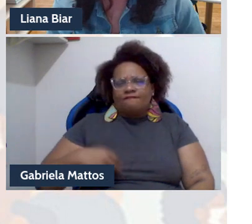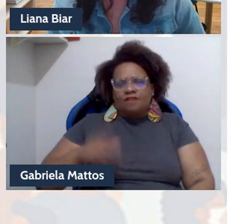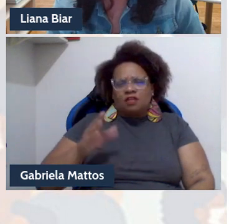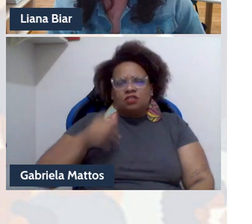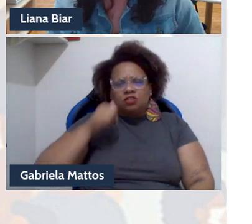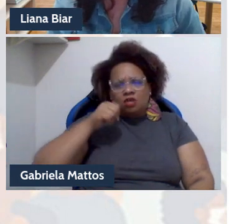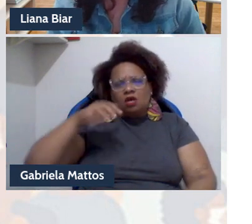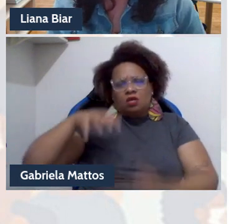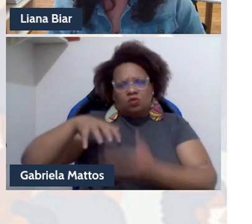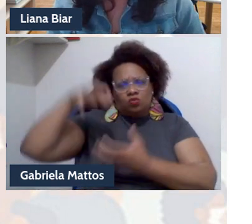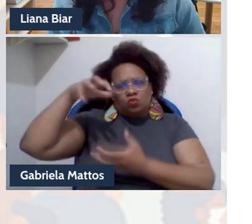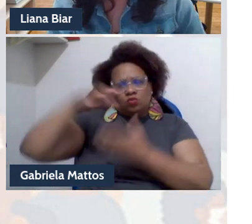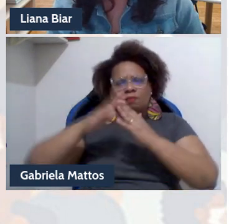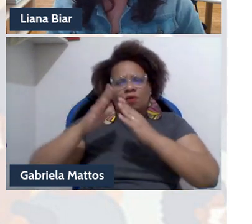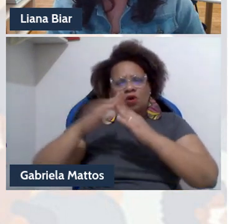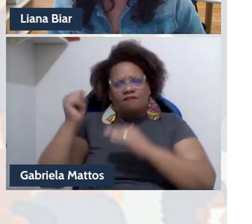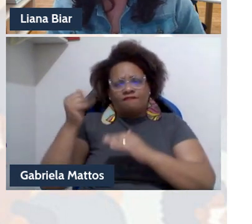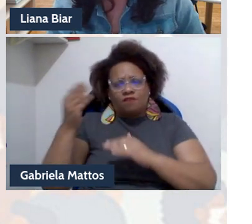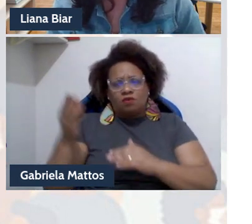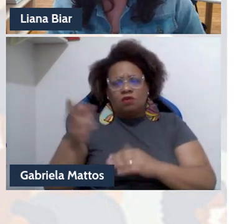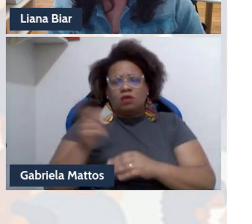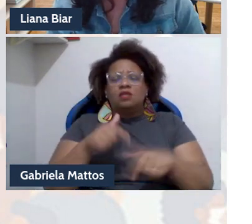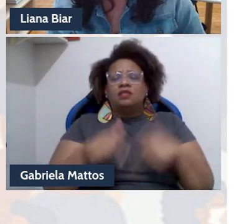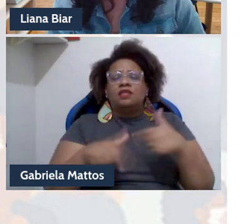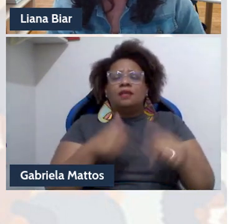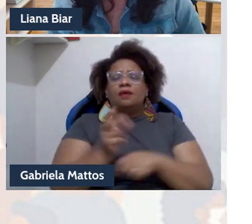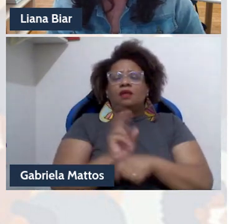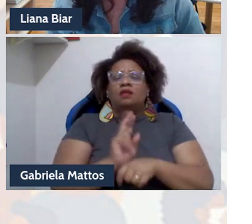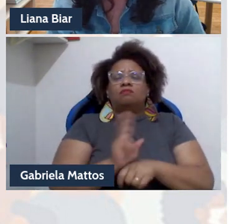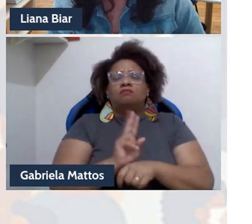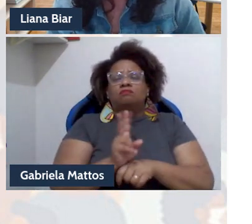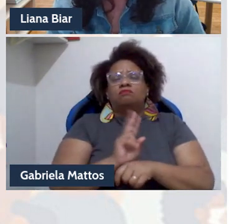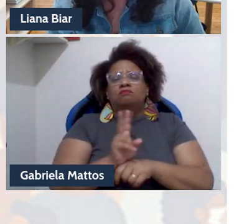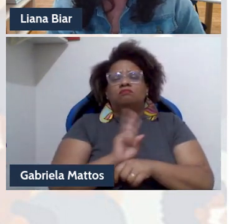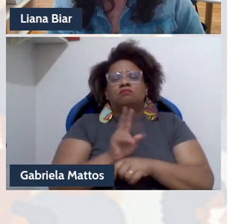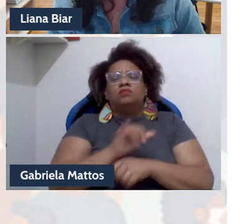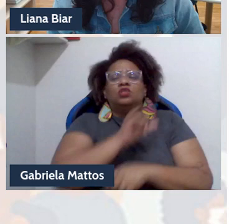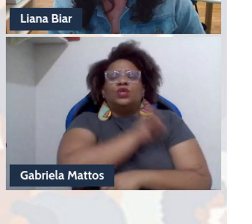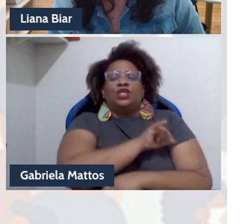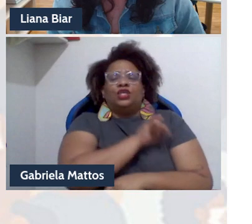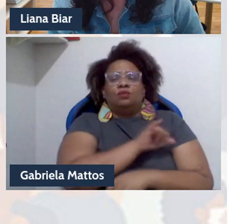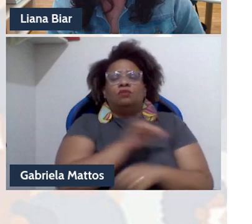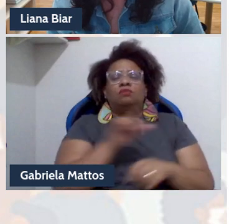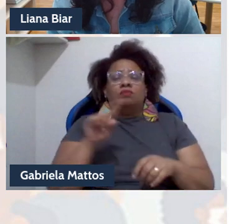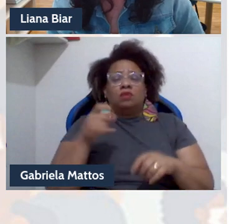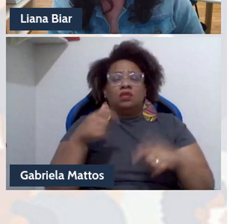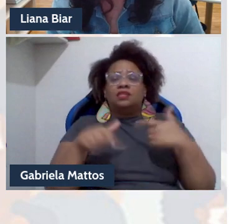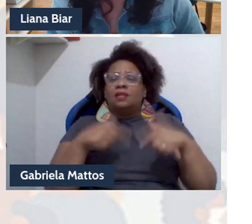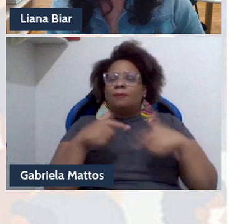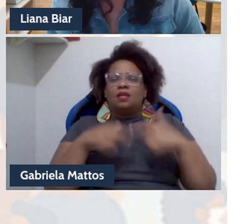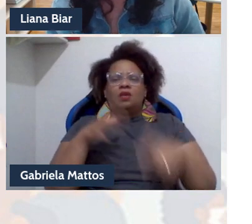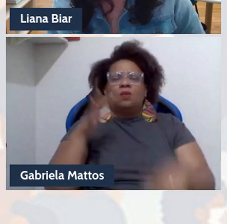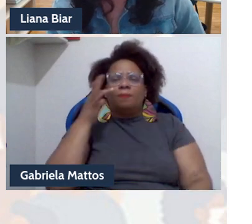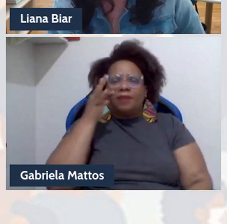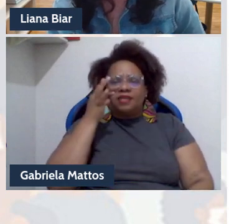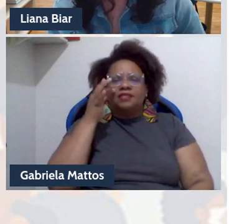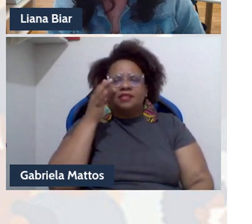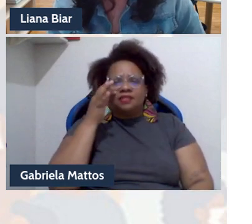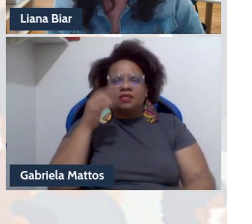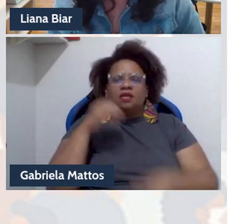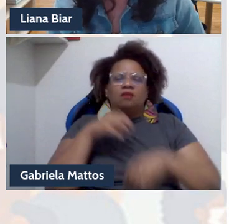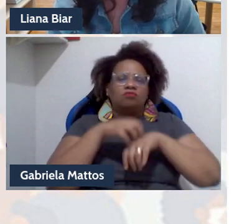reside em outro estado, é porteira de um prédio da Zona Sul do Rio de Janeiro e que trabalhou o tempo todo presencialmente na